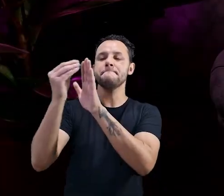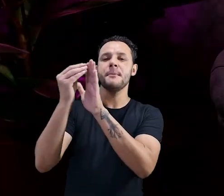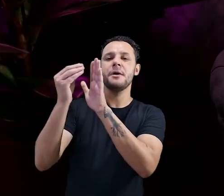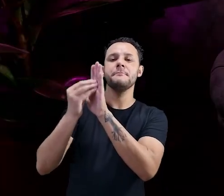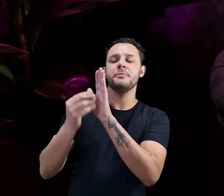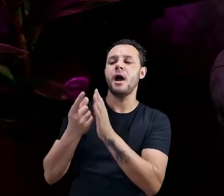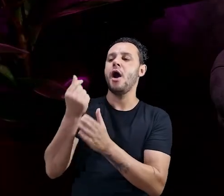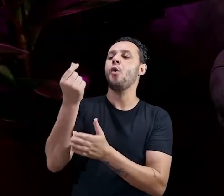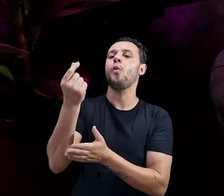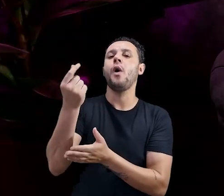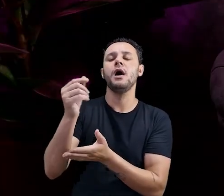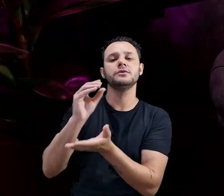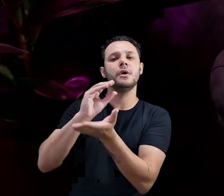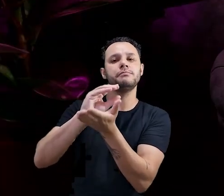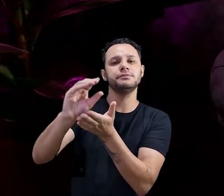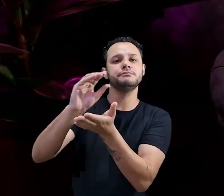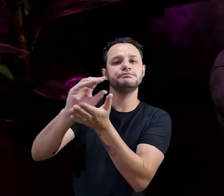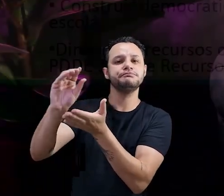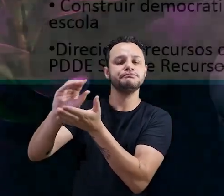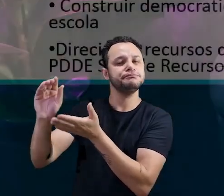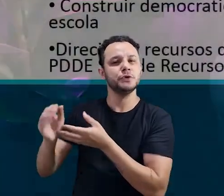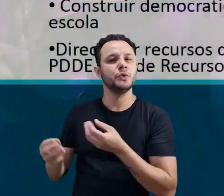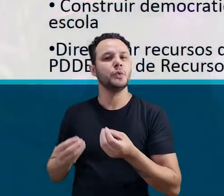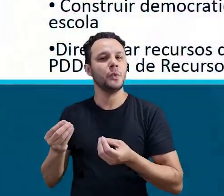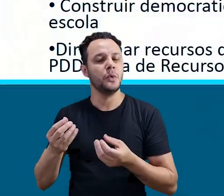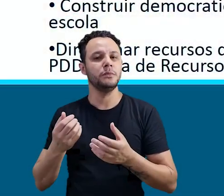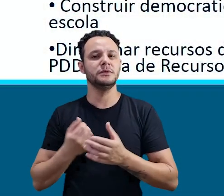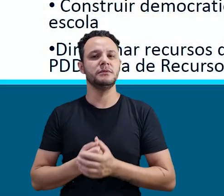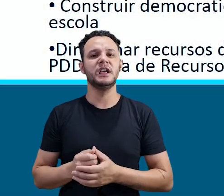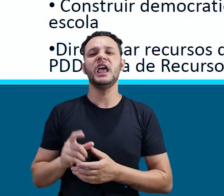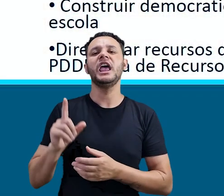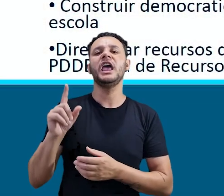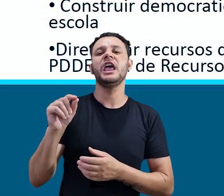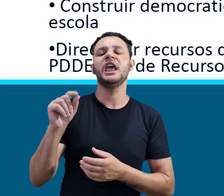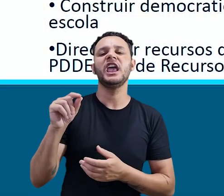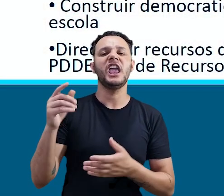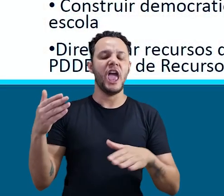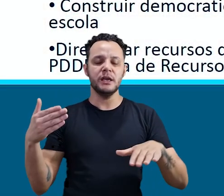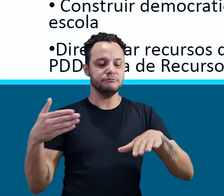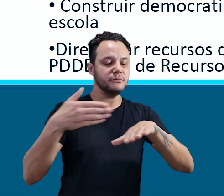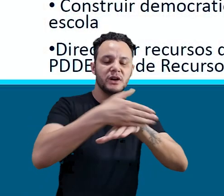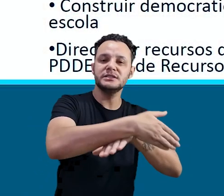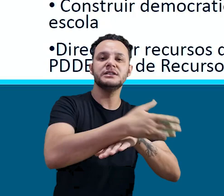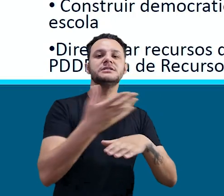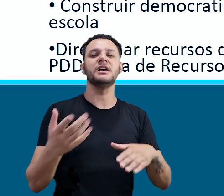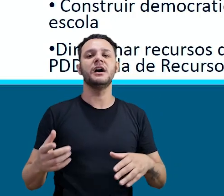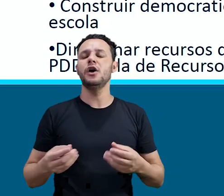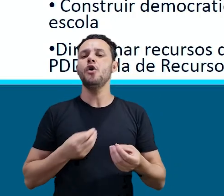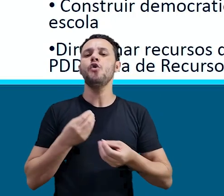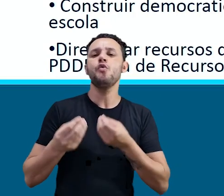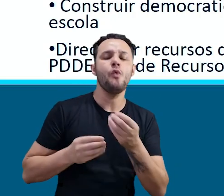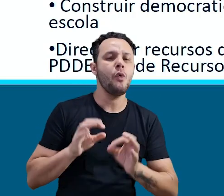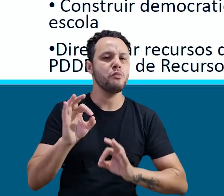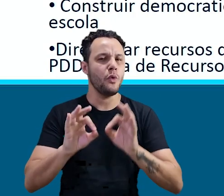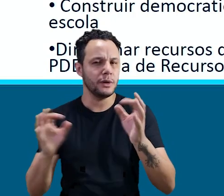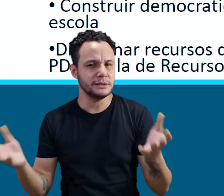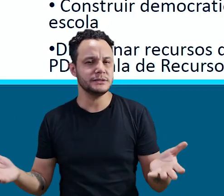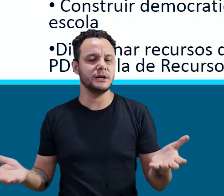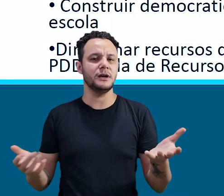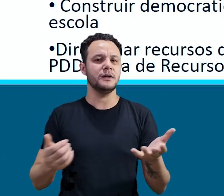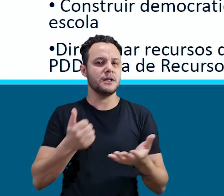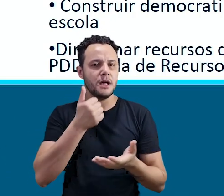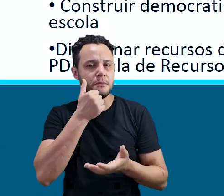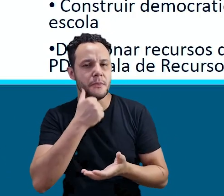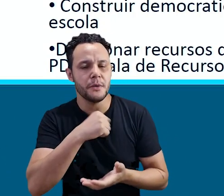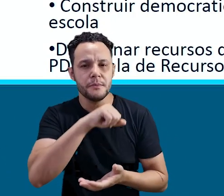fazer constar os valores, fluxos e processos do AE na escola. Quem que vai ter acesso ao AE? Como é que faz esse